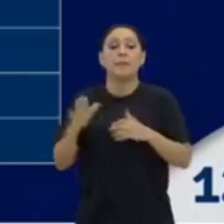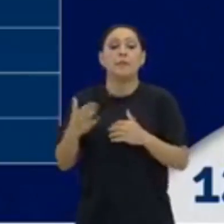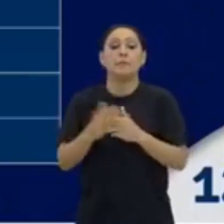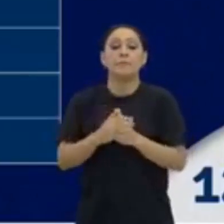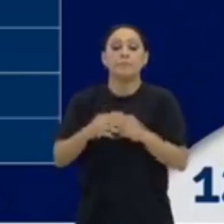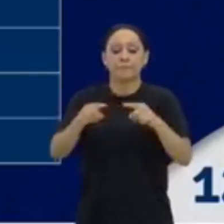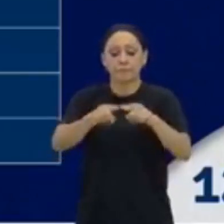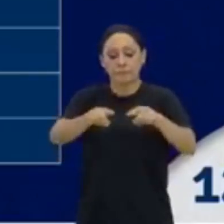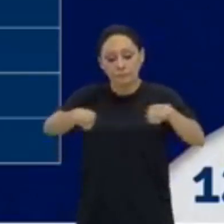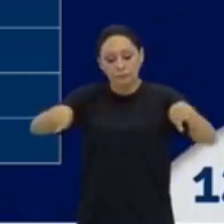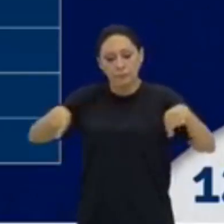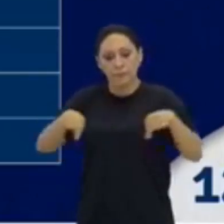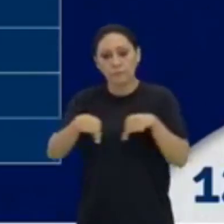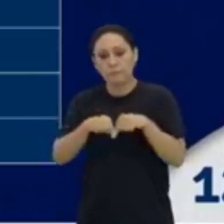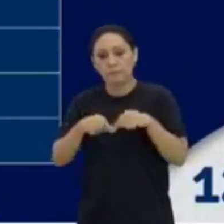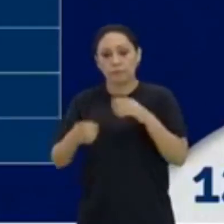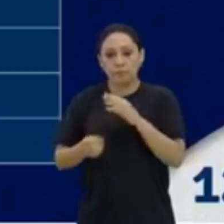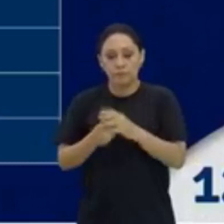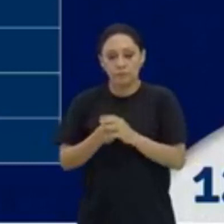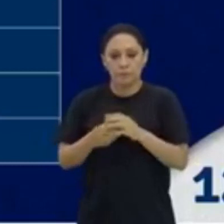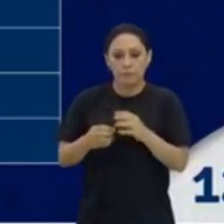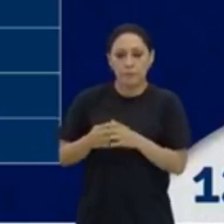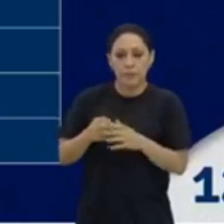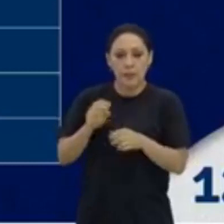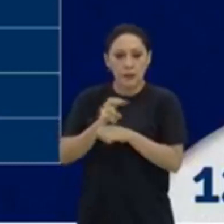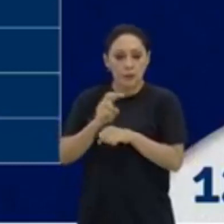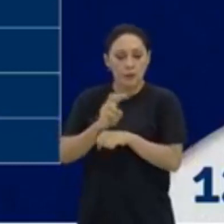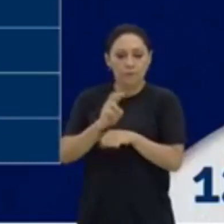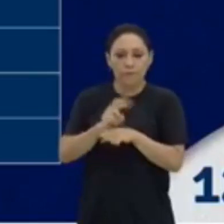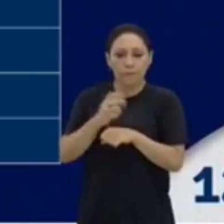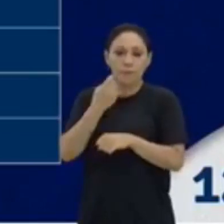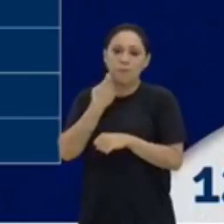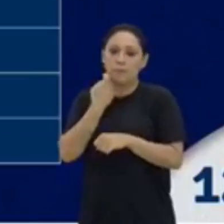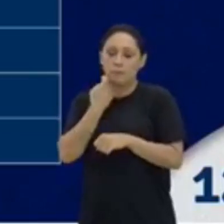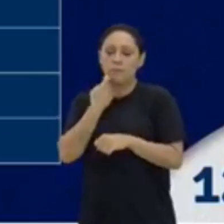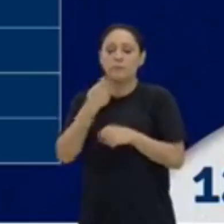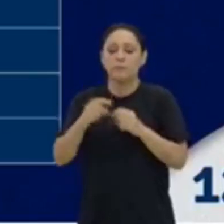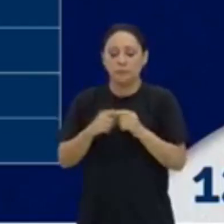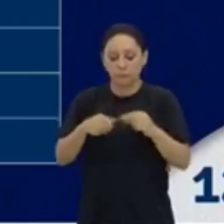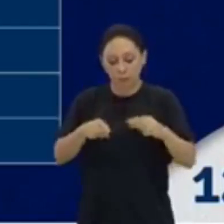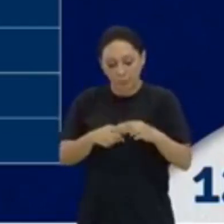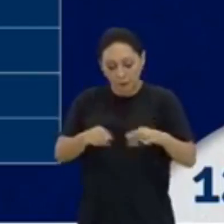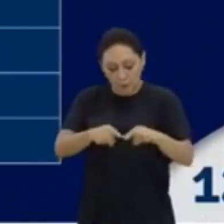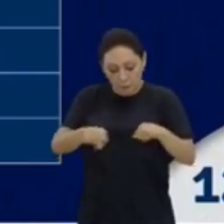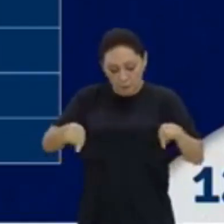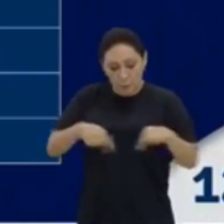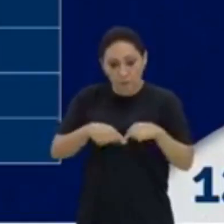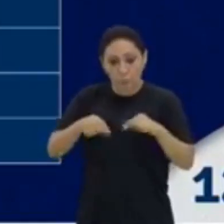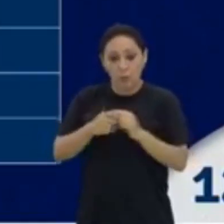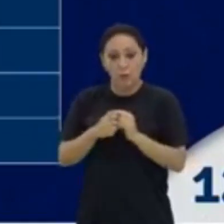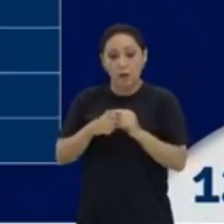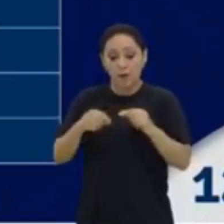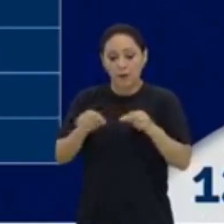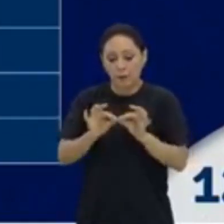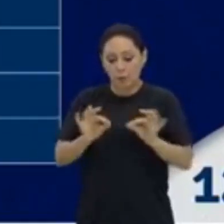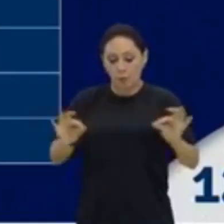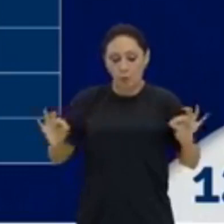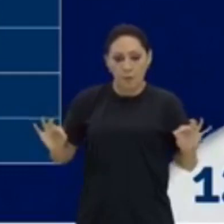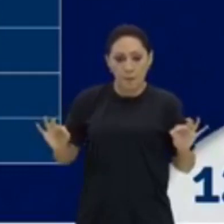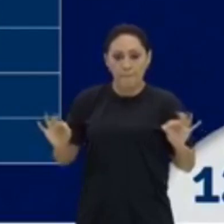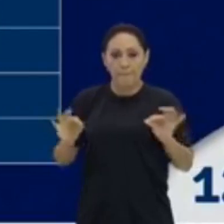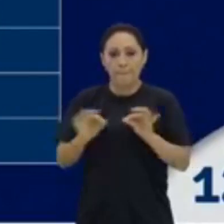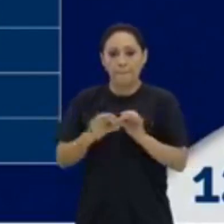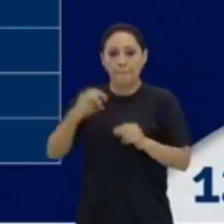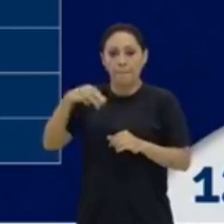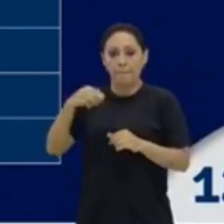peixes, ou seja lá o que for, você percebe que tem um comprimento, a largura e a profundidade. Você vai medir 1 metro 3 vezes, é por isso esse trezinho